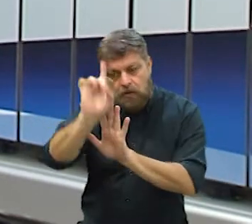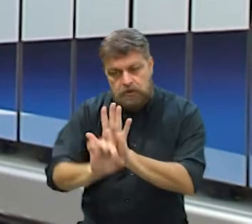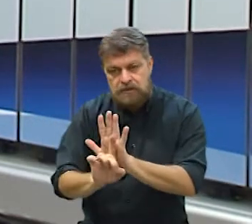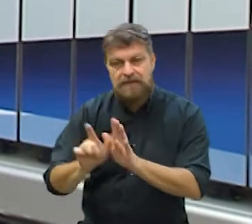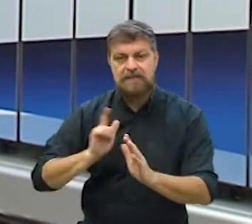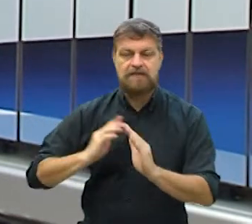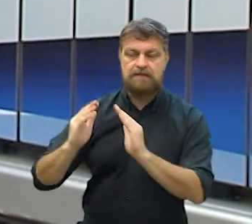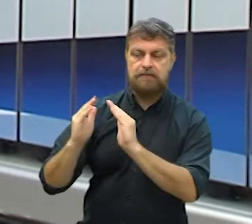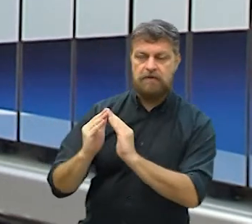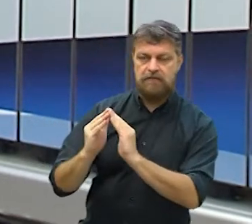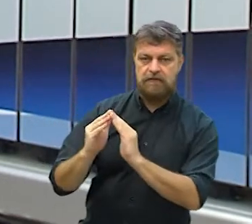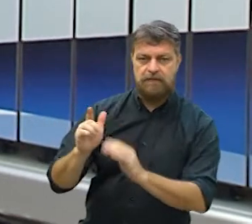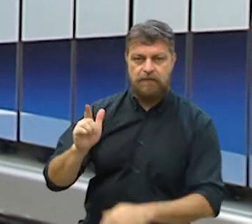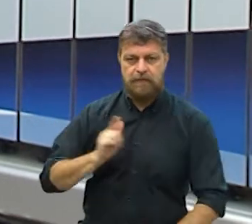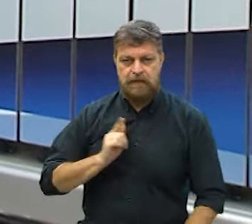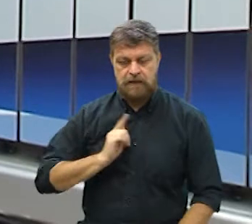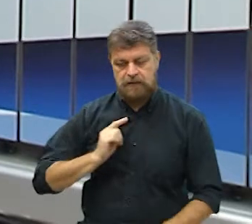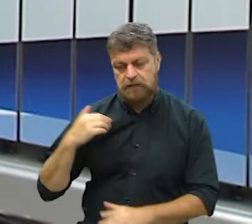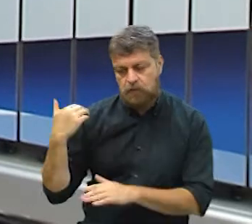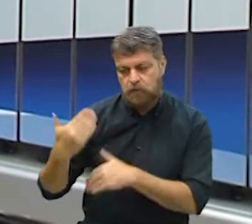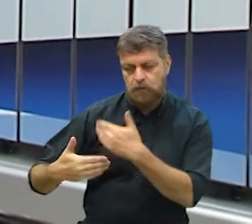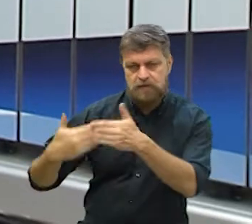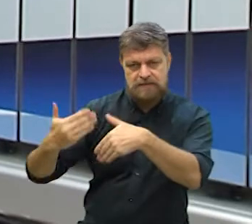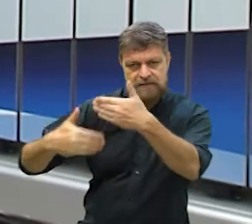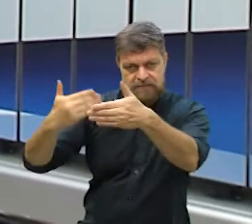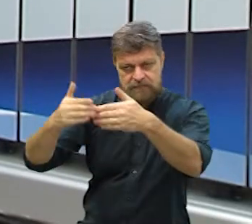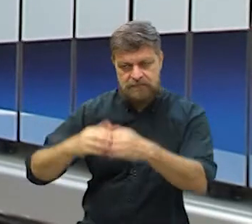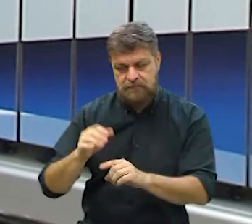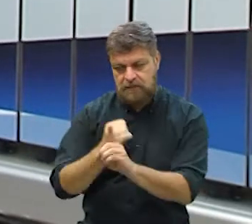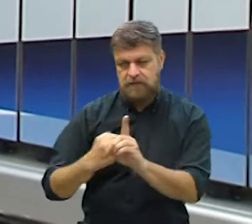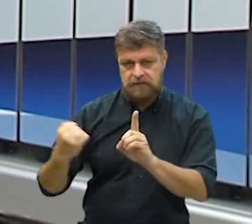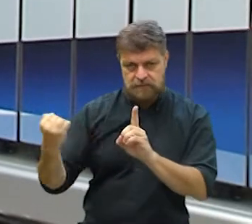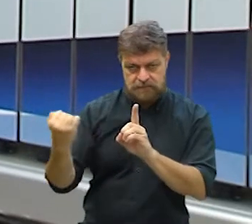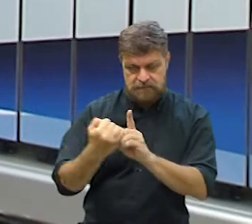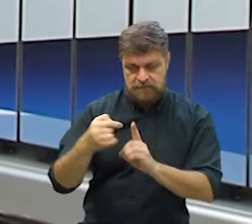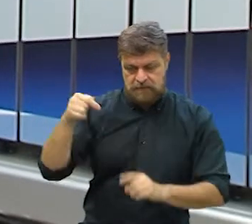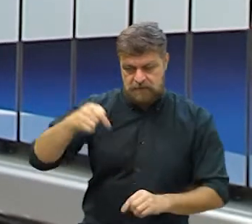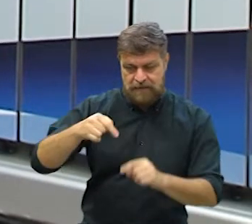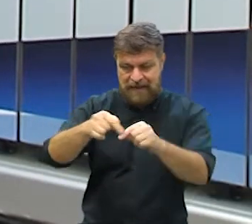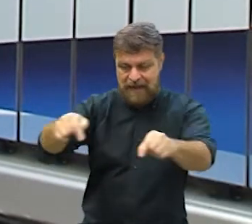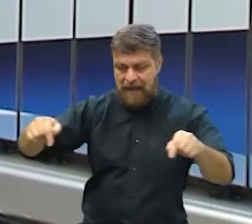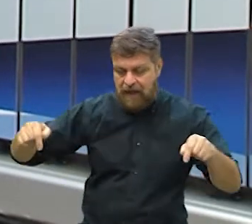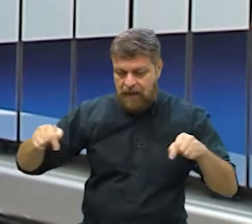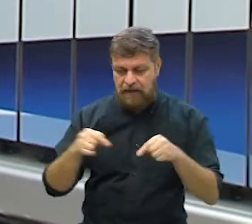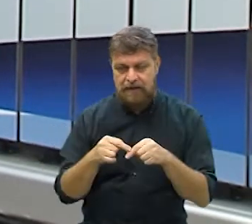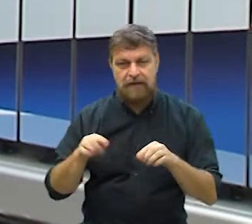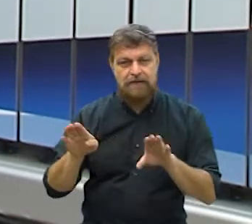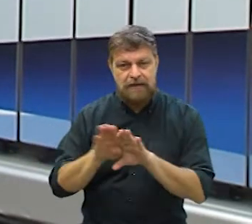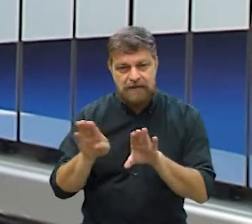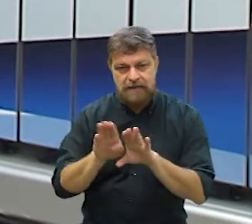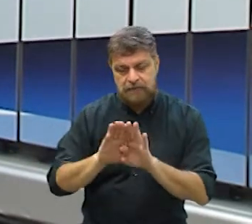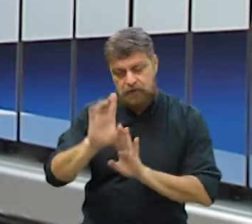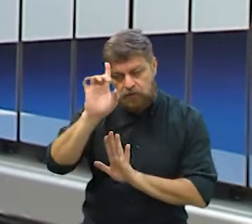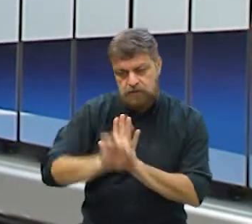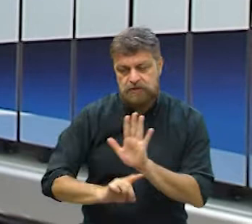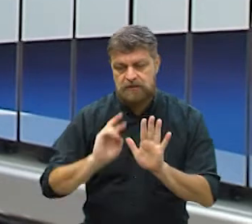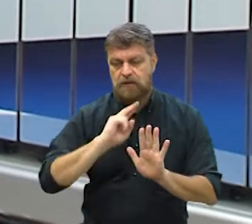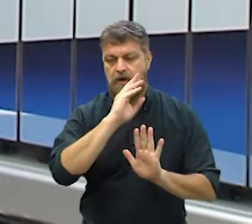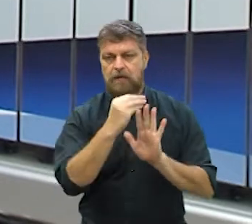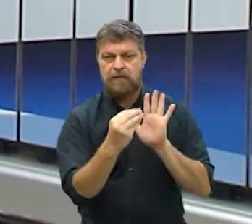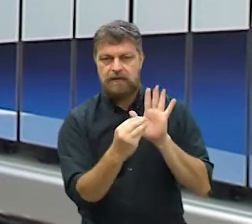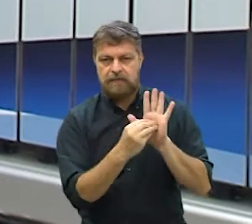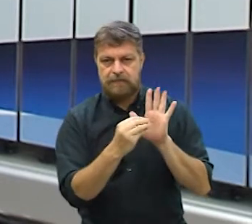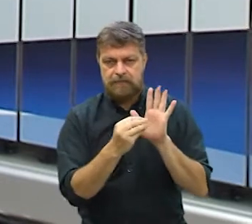direito social, a moradia, o pleno desenvolvimento das funções sociais da propriedade urbana e o direito